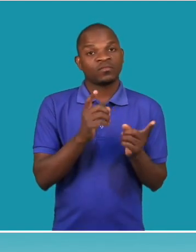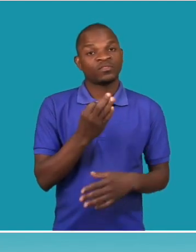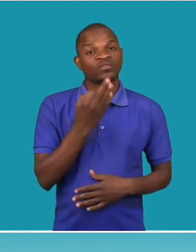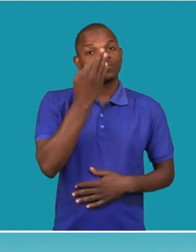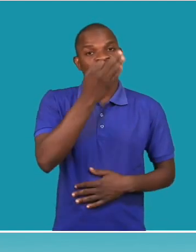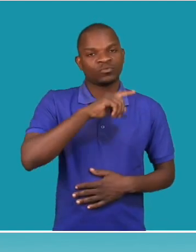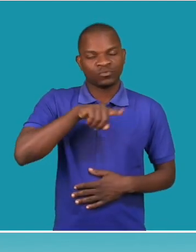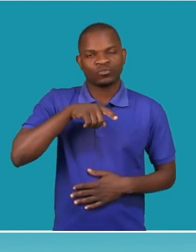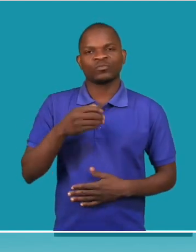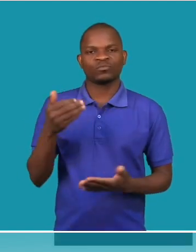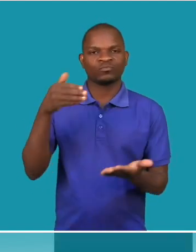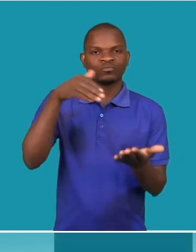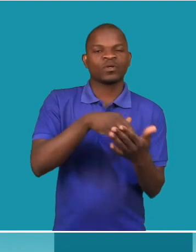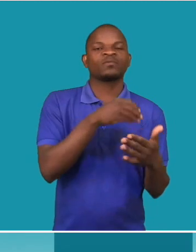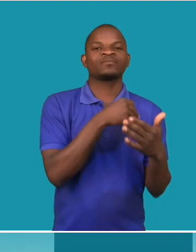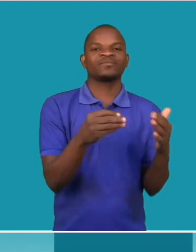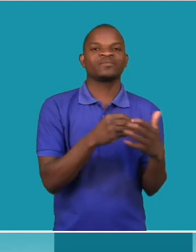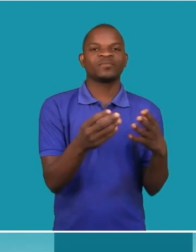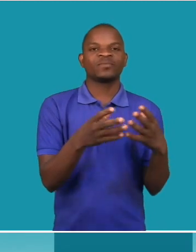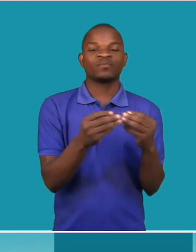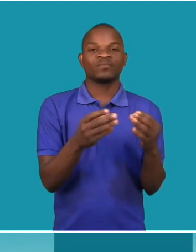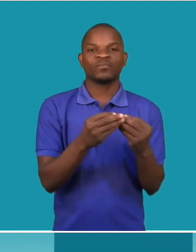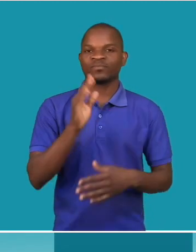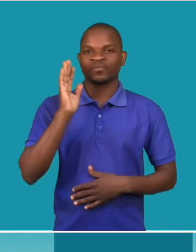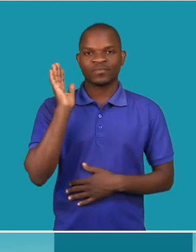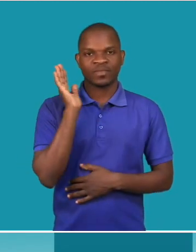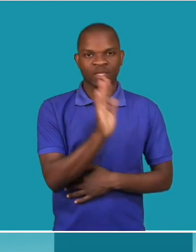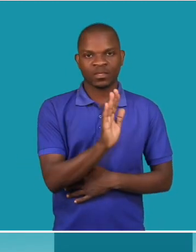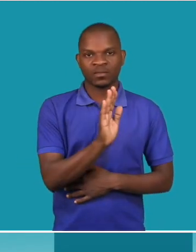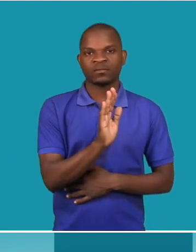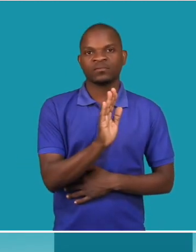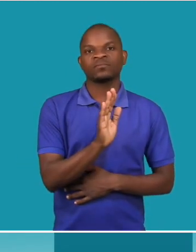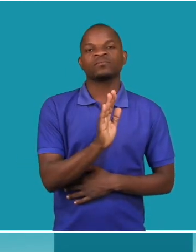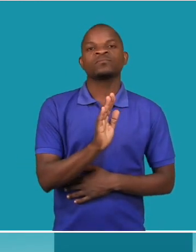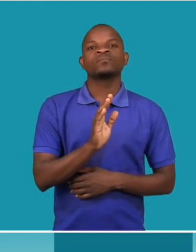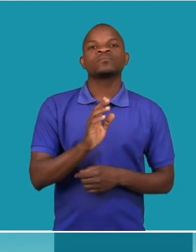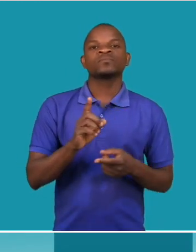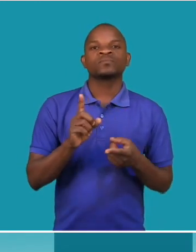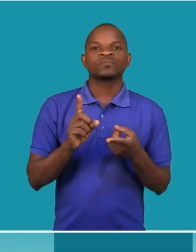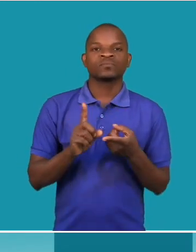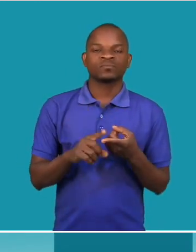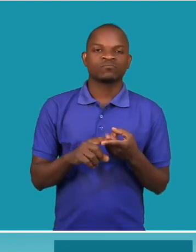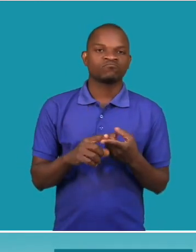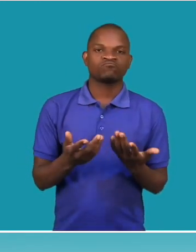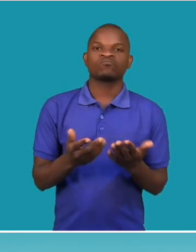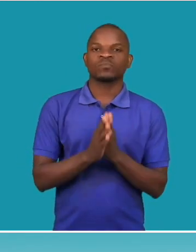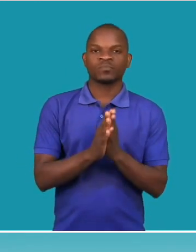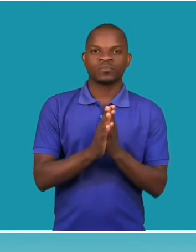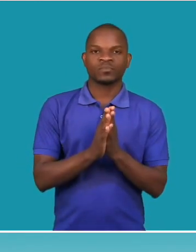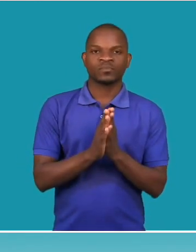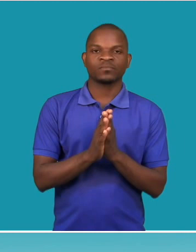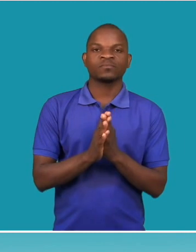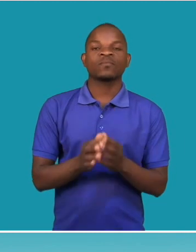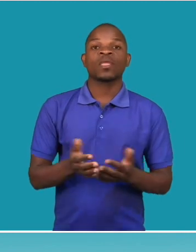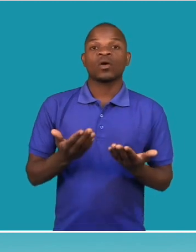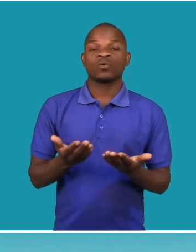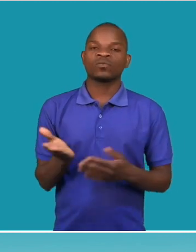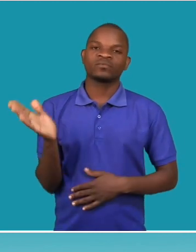quem sabe, um dia nós também vamos comprar alguns de vocês, outros produtos, não é? Obrigado, Obrigado, obrigado.